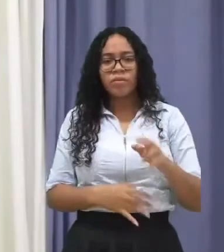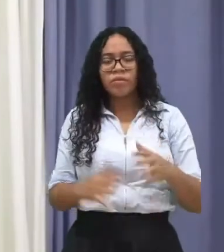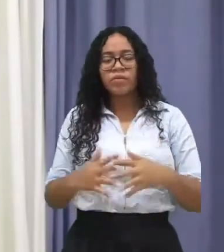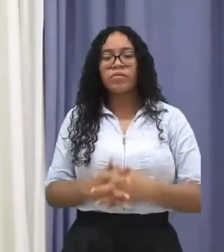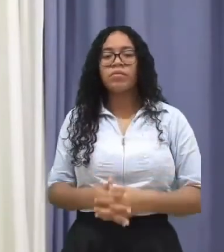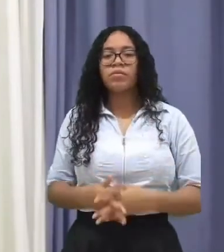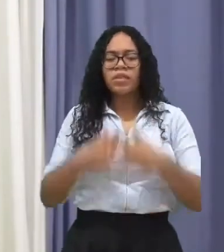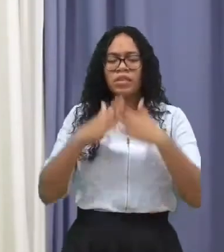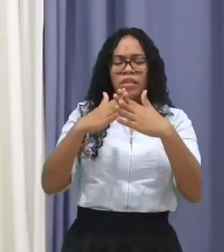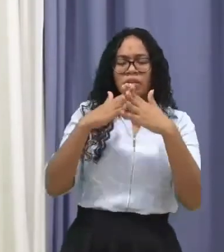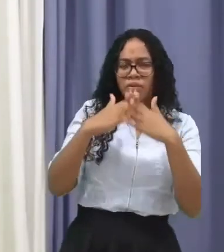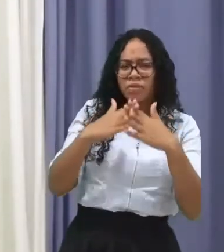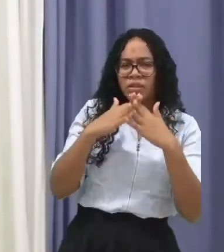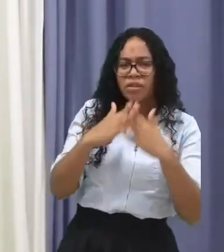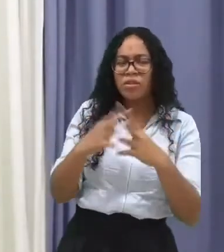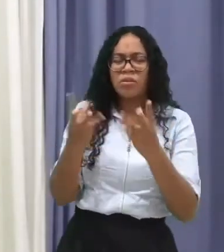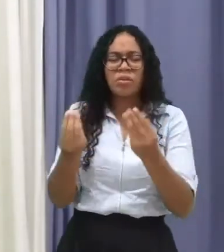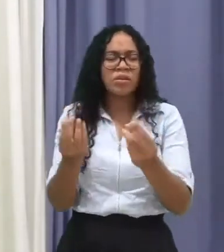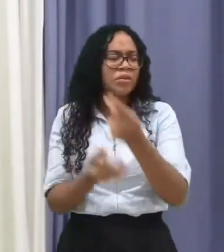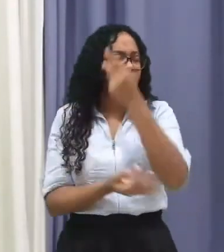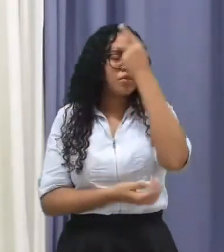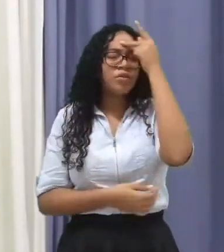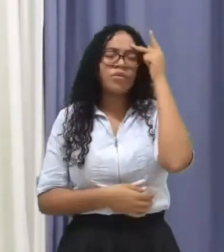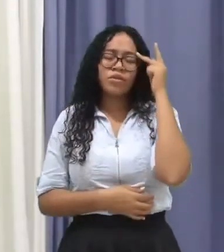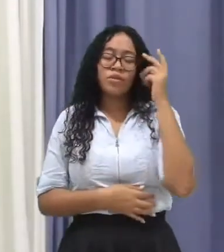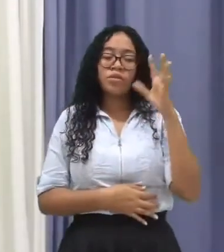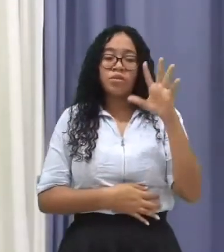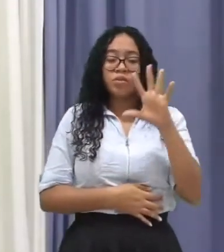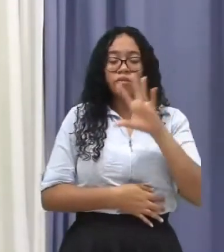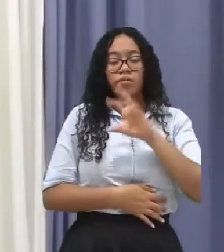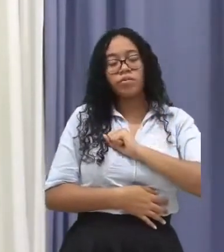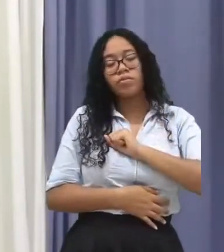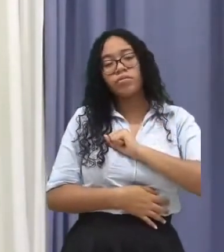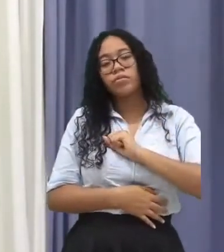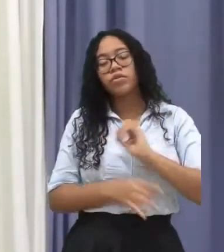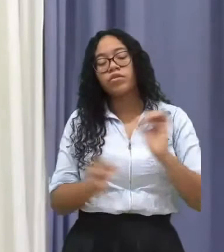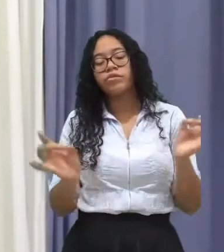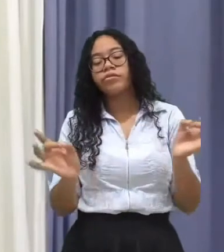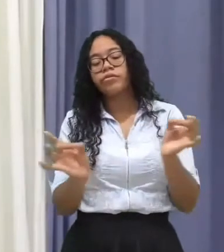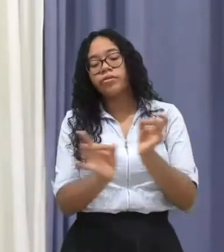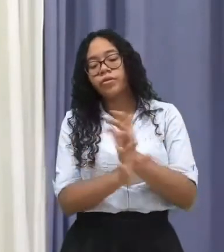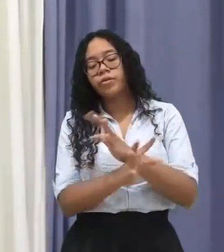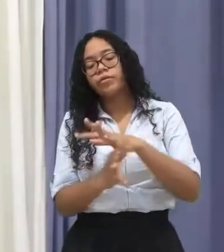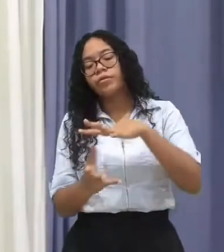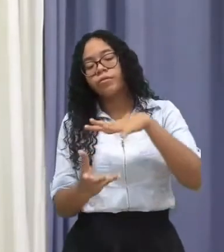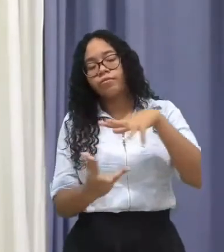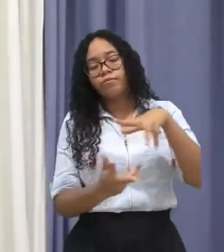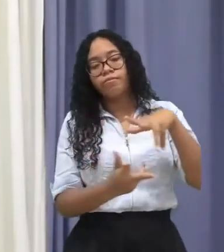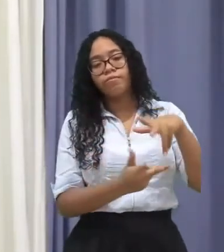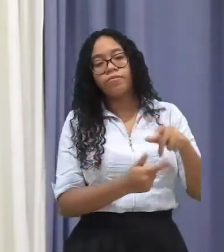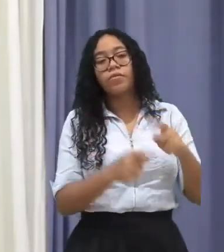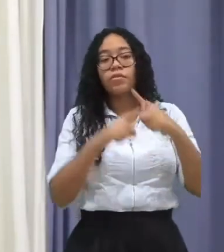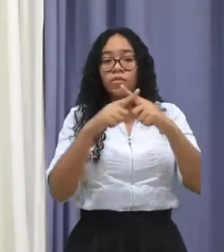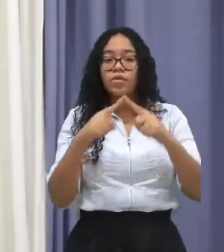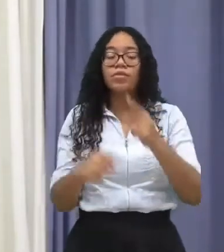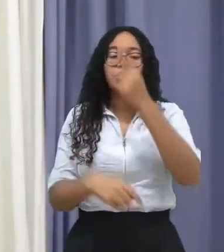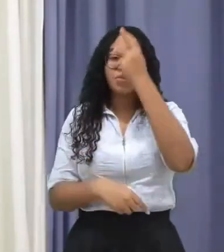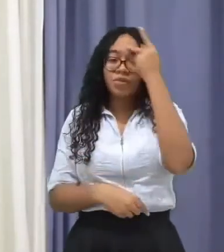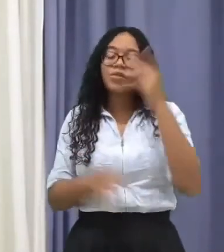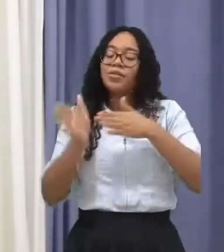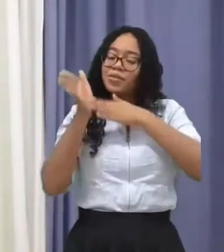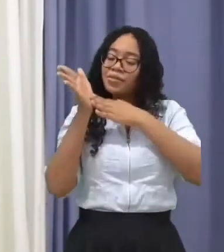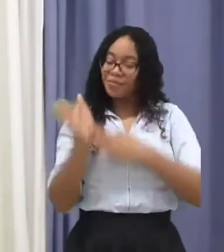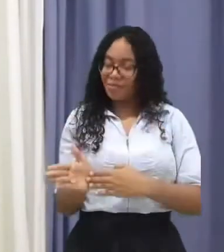se multiplicar a iniquidade, o amor se esfriará de quase todos. Aquele, porém, que perseverar até o